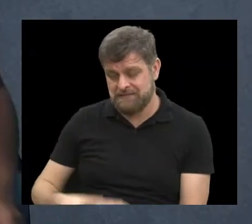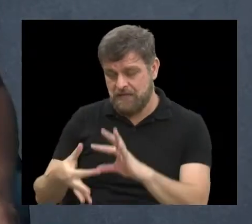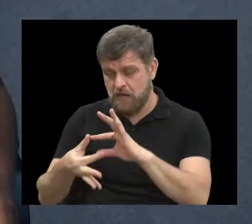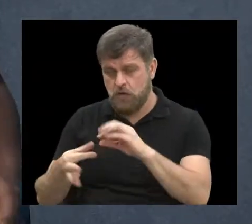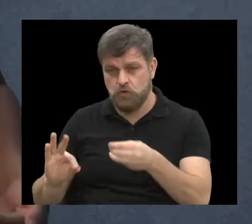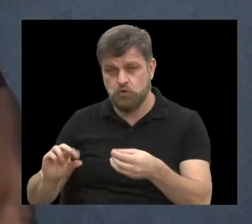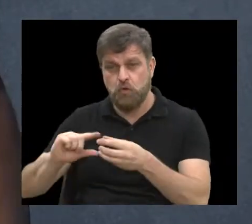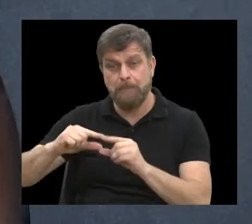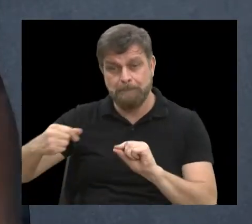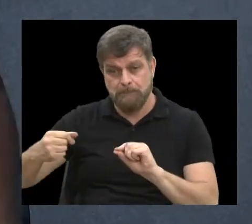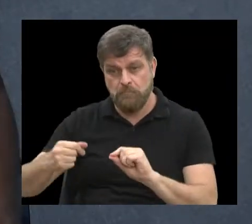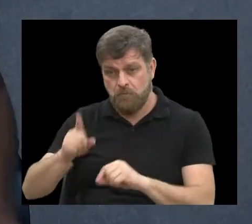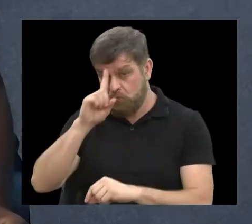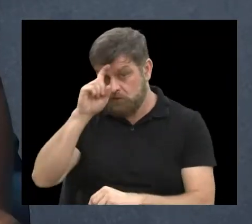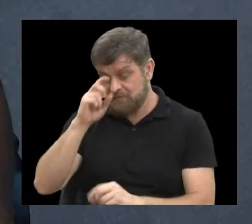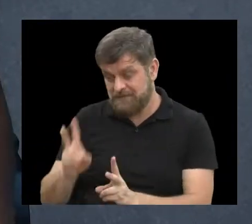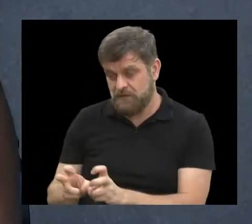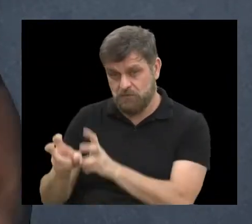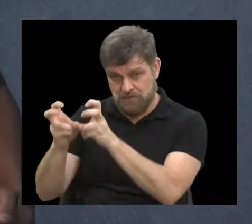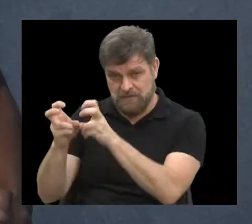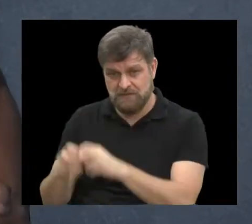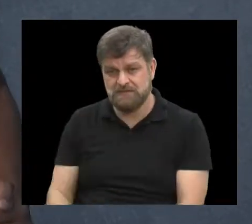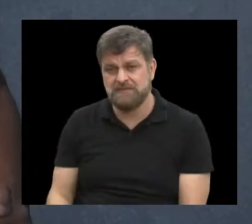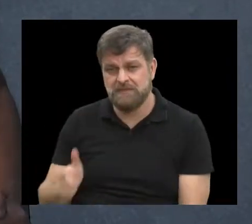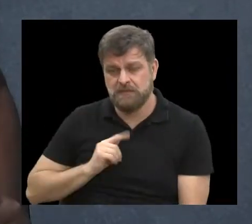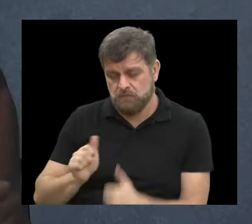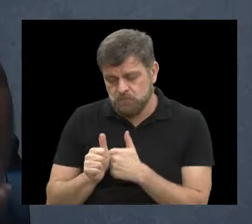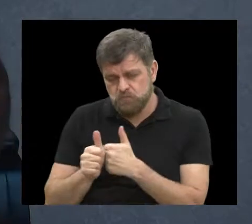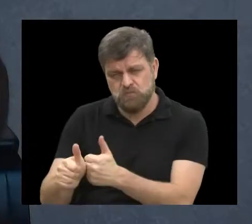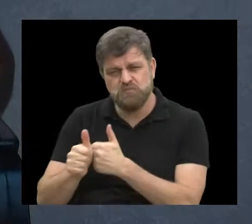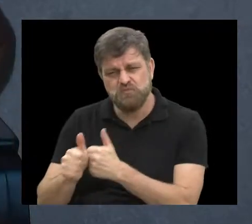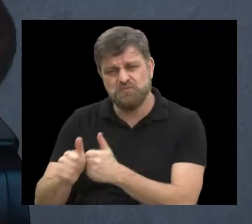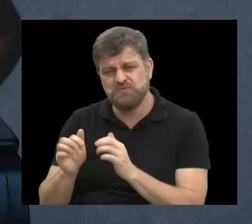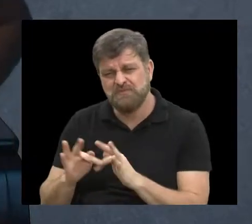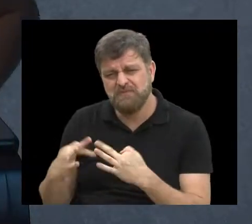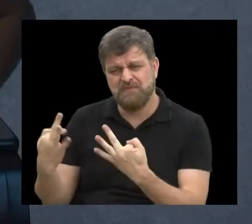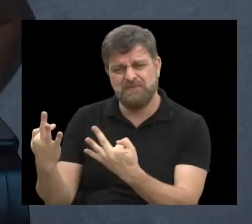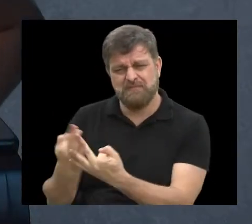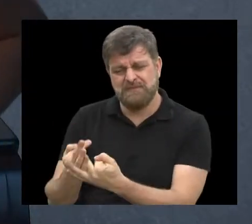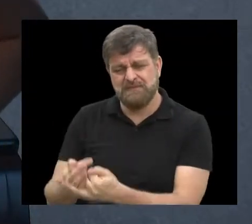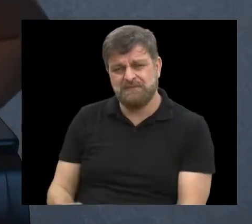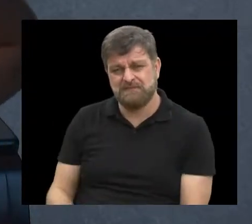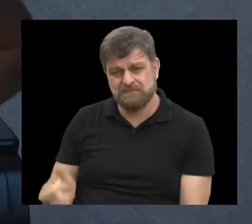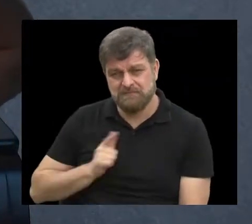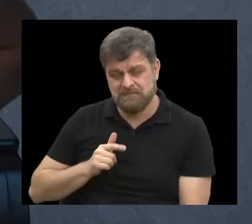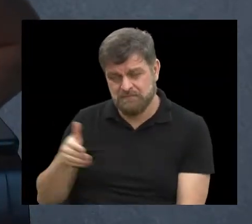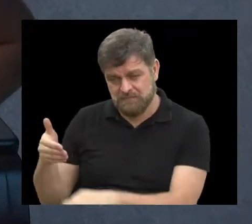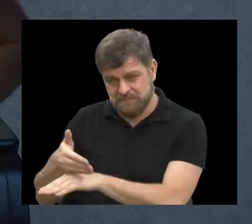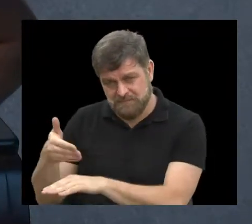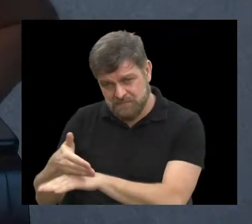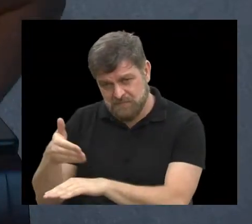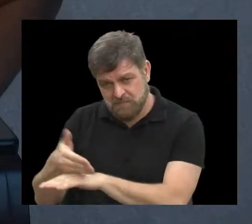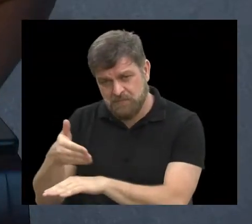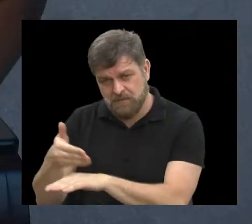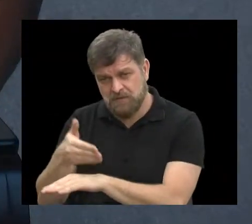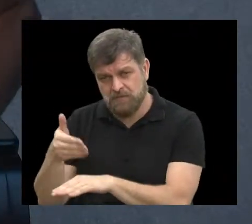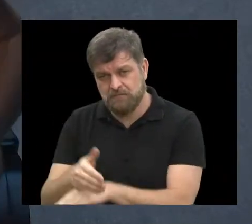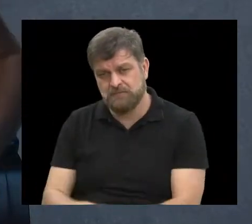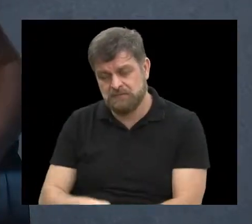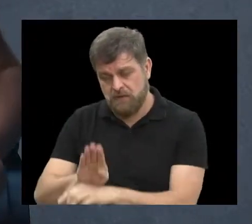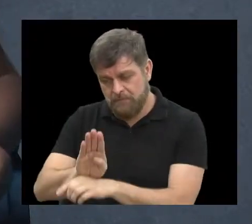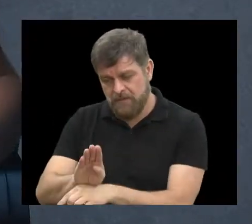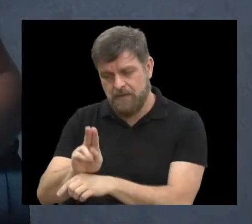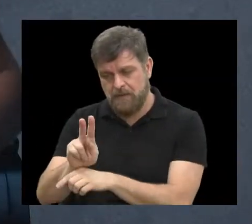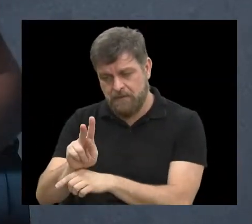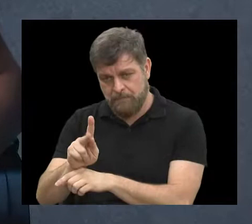acompanhei por muito tempo as famílias que faziam parte do